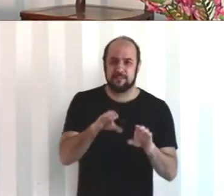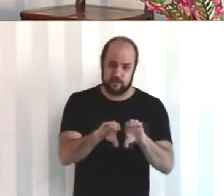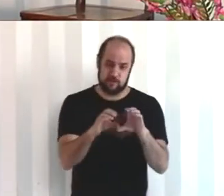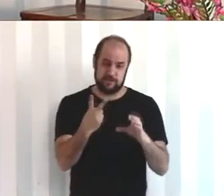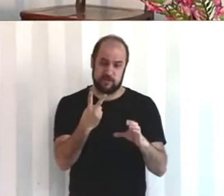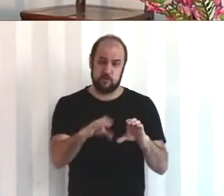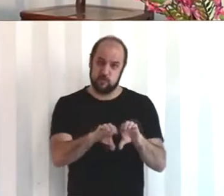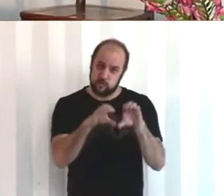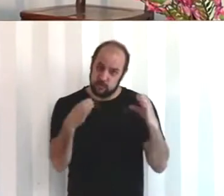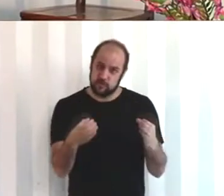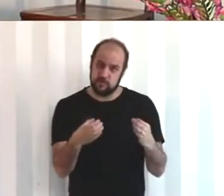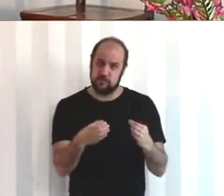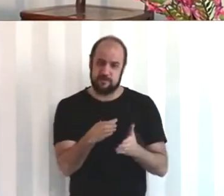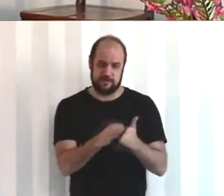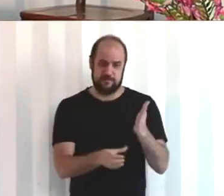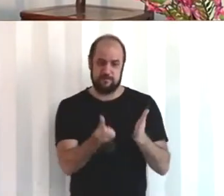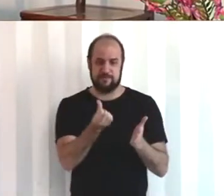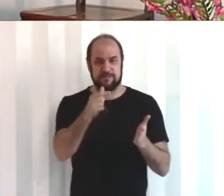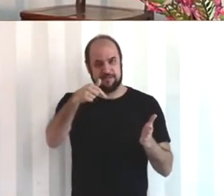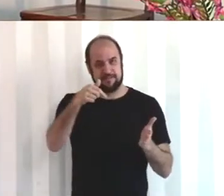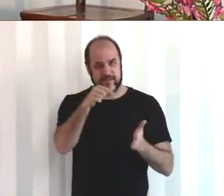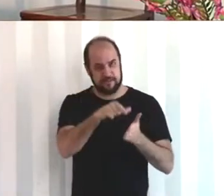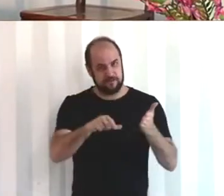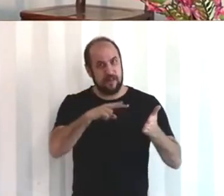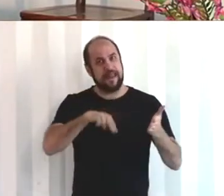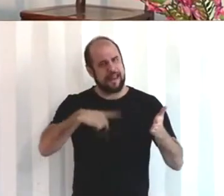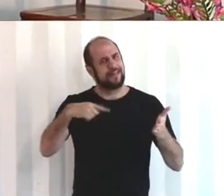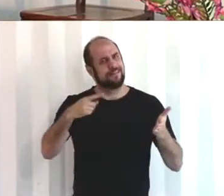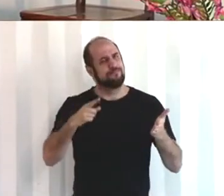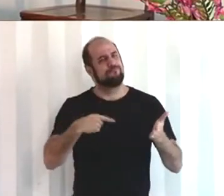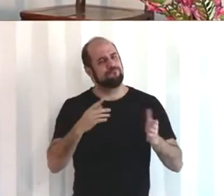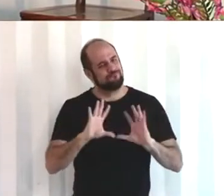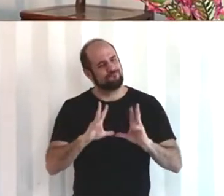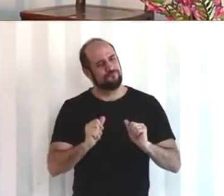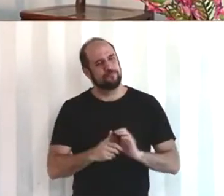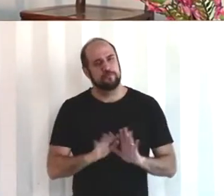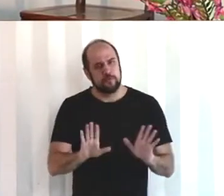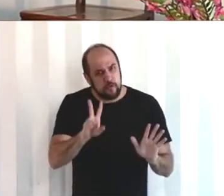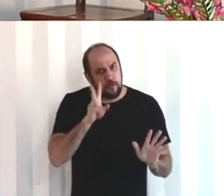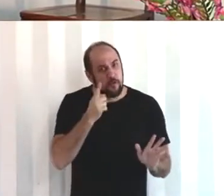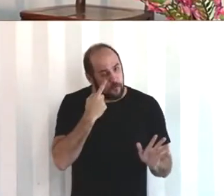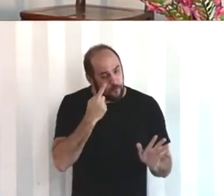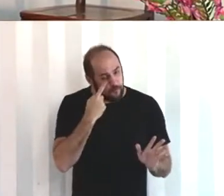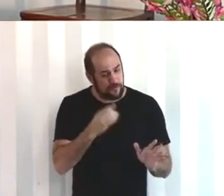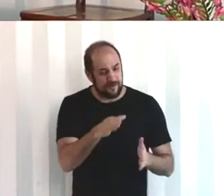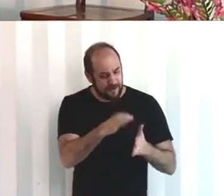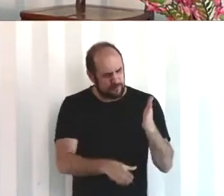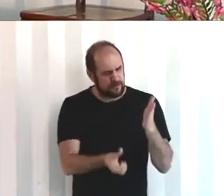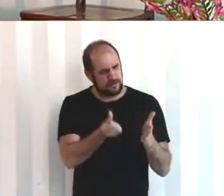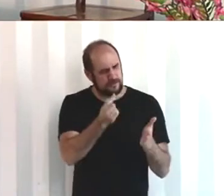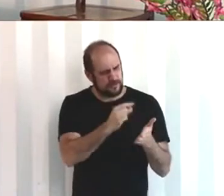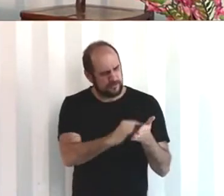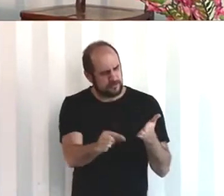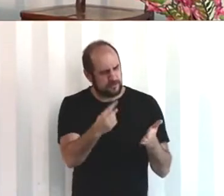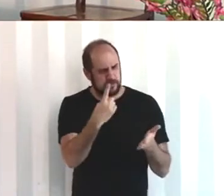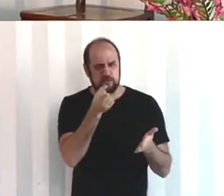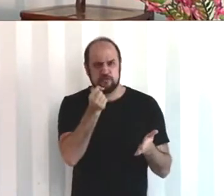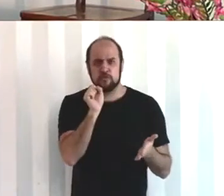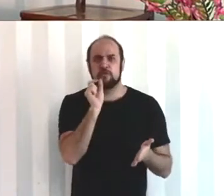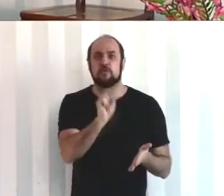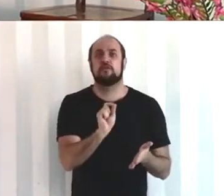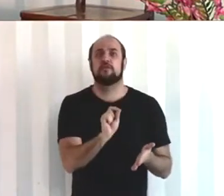sua integralidade. Mas olha só o versículo 18 de 2 Crônicas, capítulo 6, verso